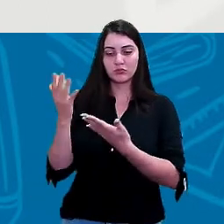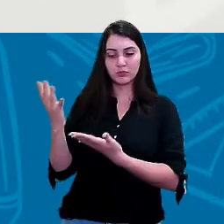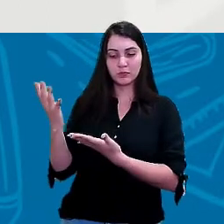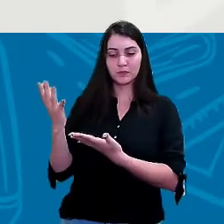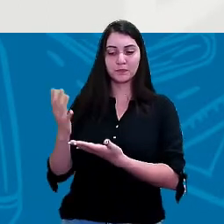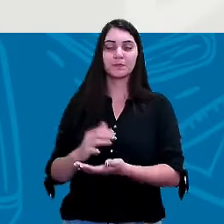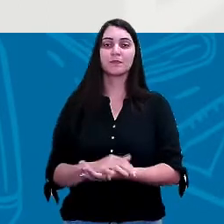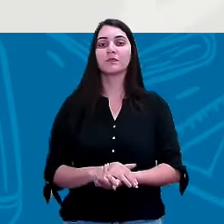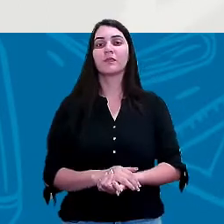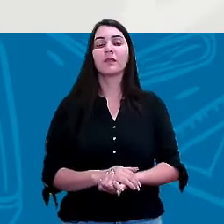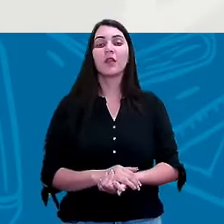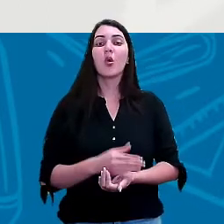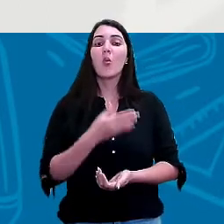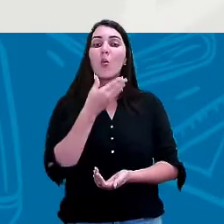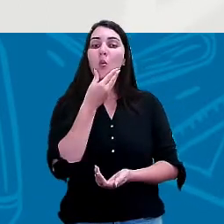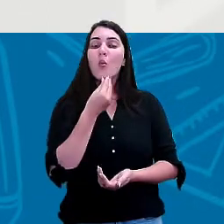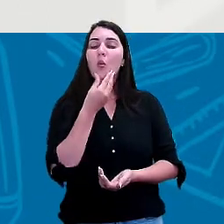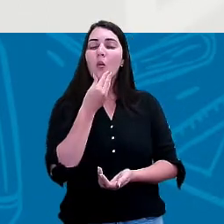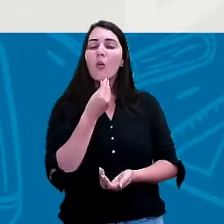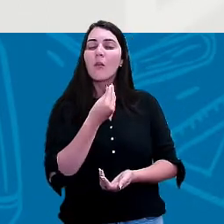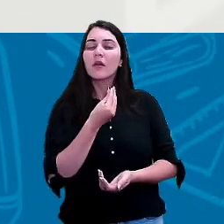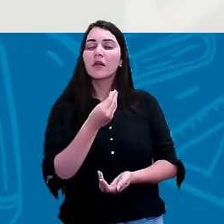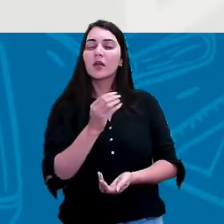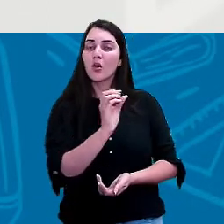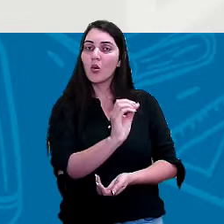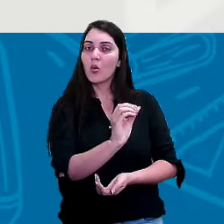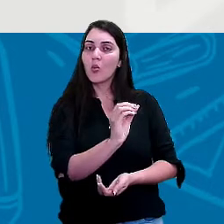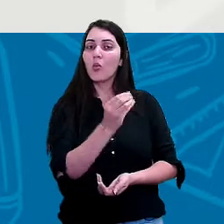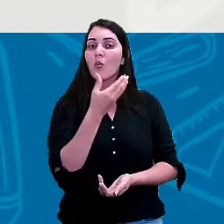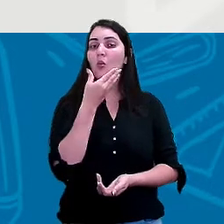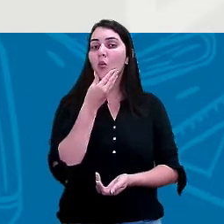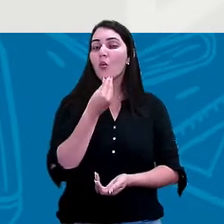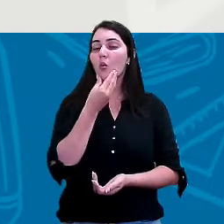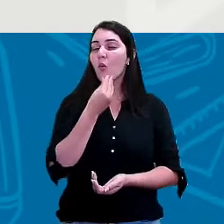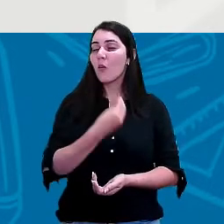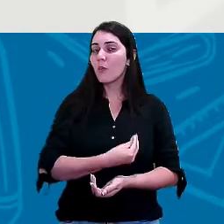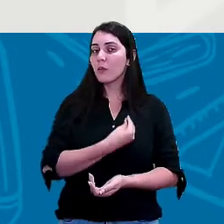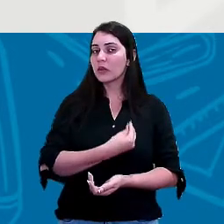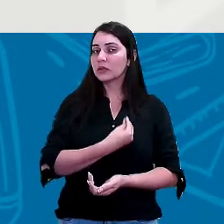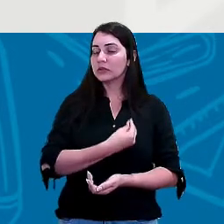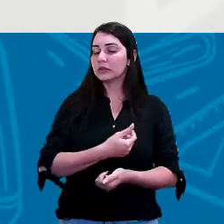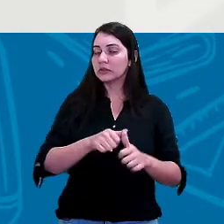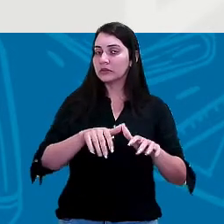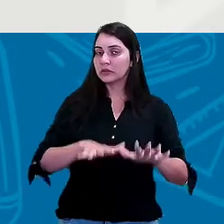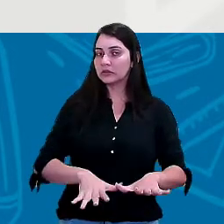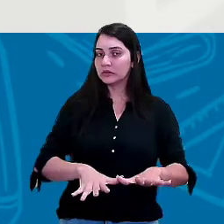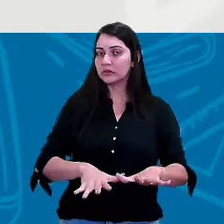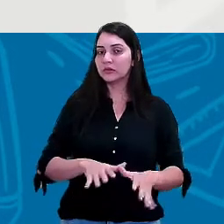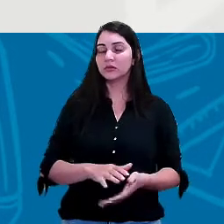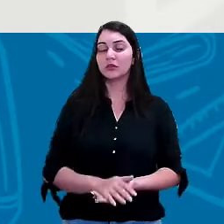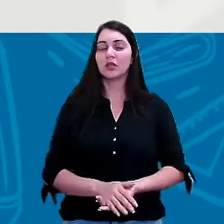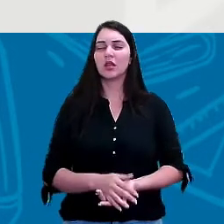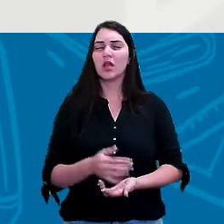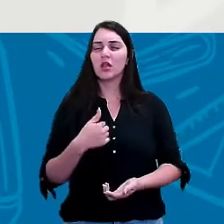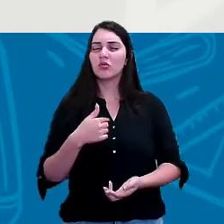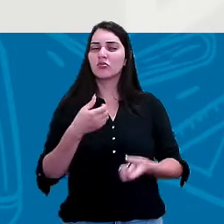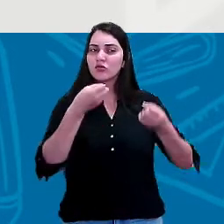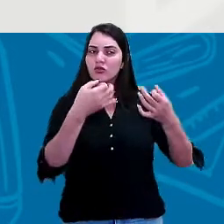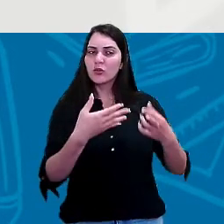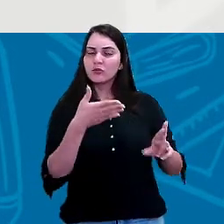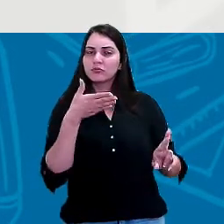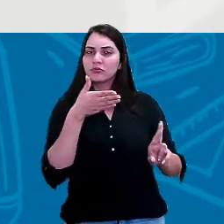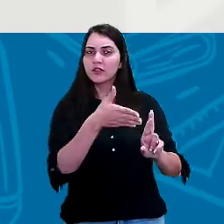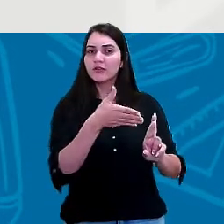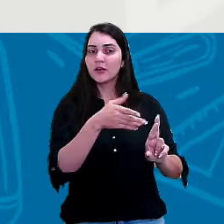homem esteve aqui. O homem, então é aquele homem específico que a gente está falando. Estamos se